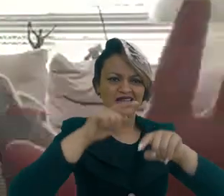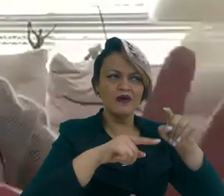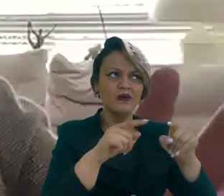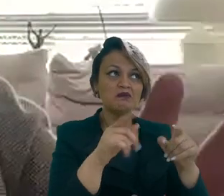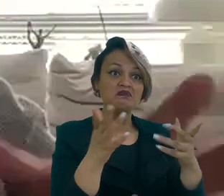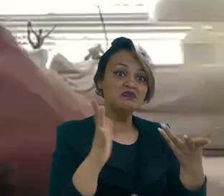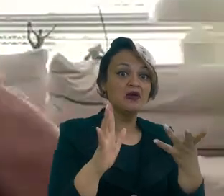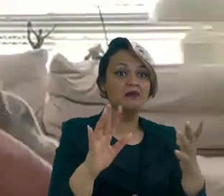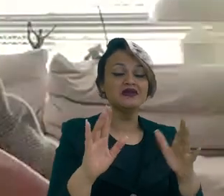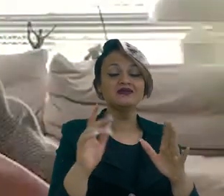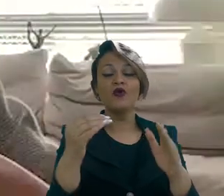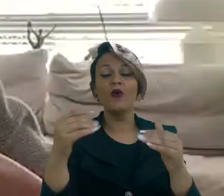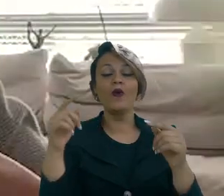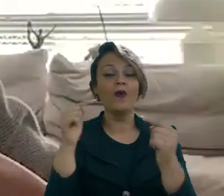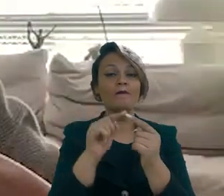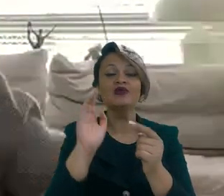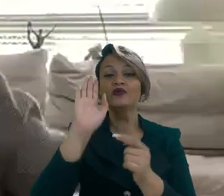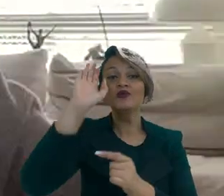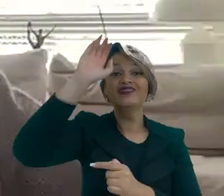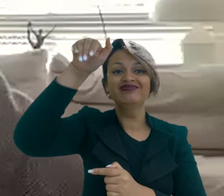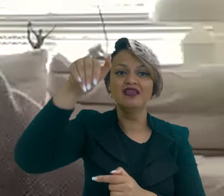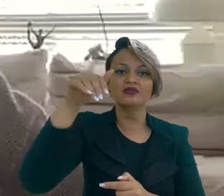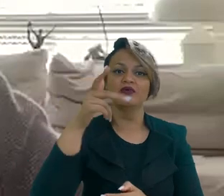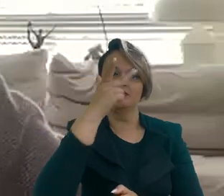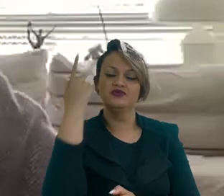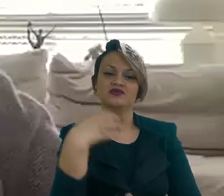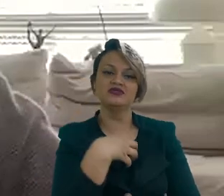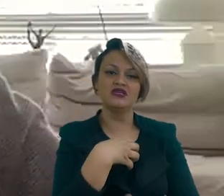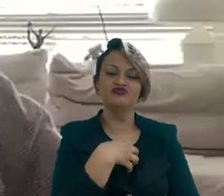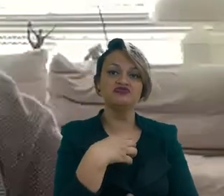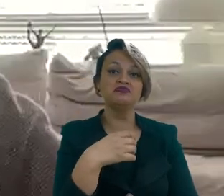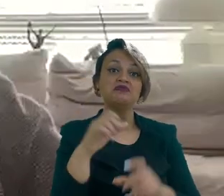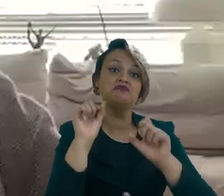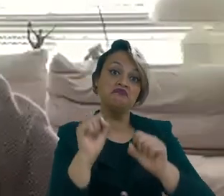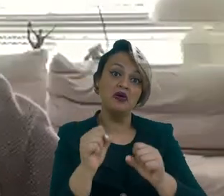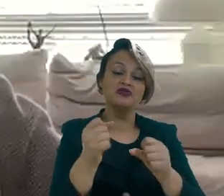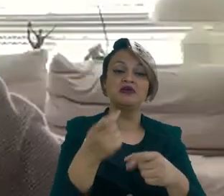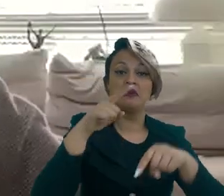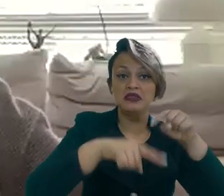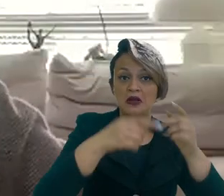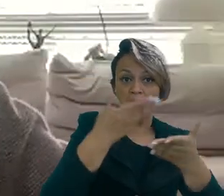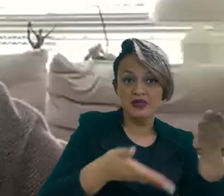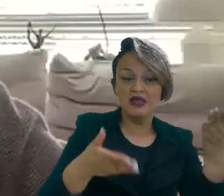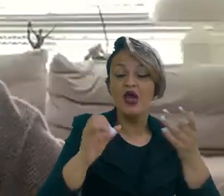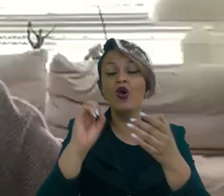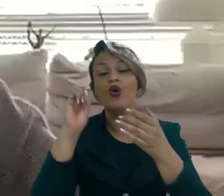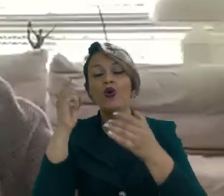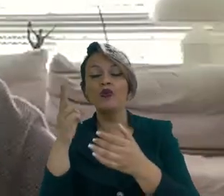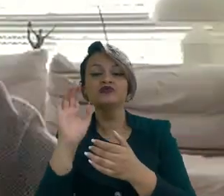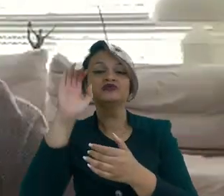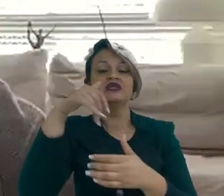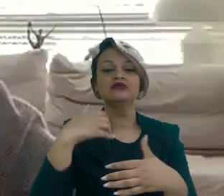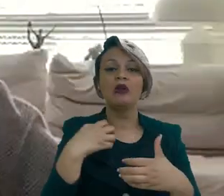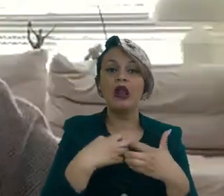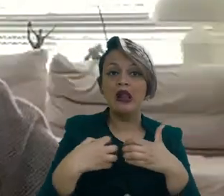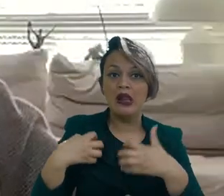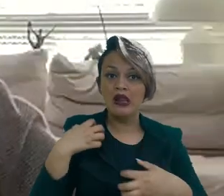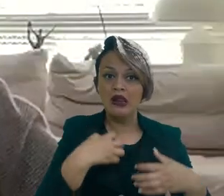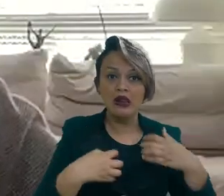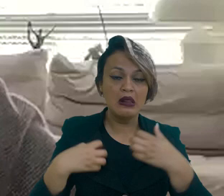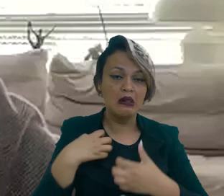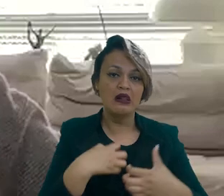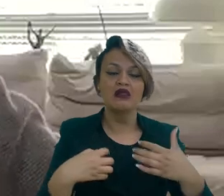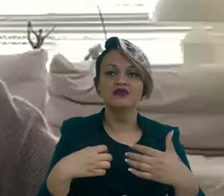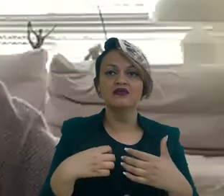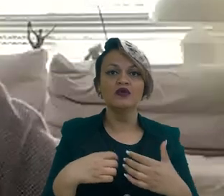as coisas da vida mas a nossa humanidade e Vejam o dano moral pode ser material e o dano moral pode